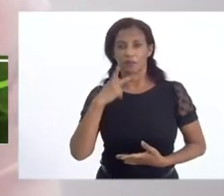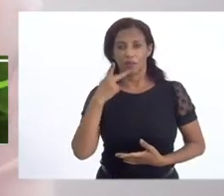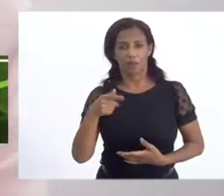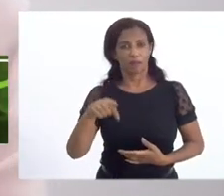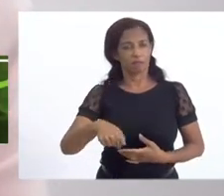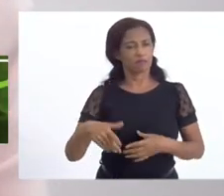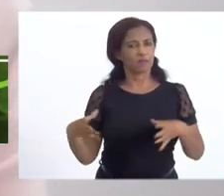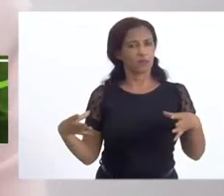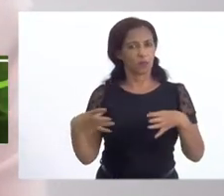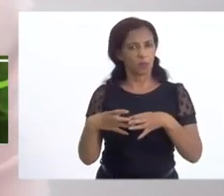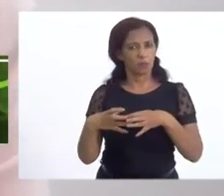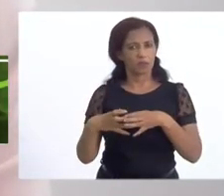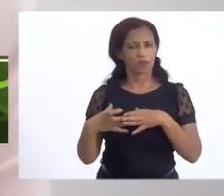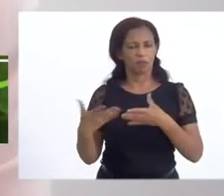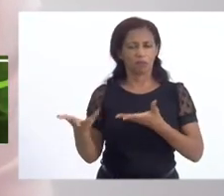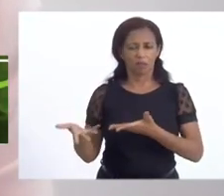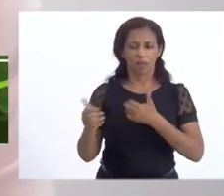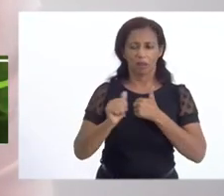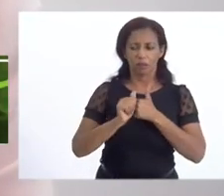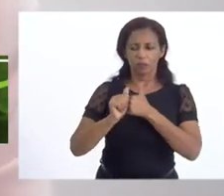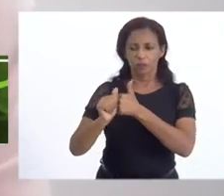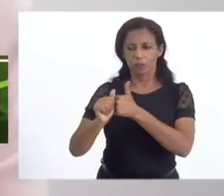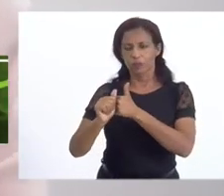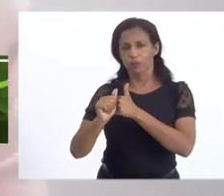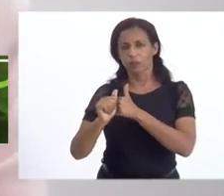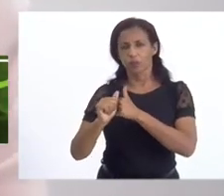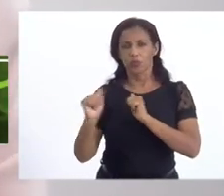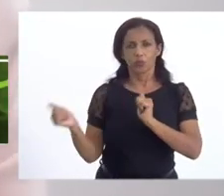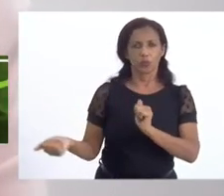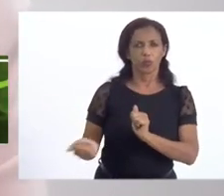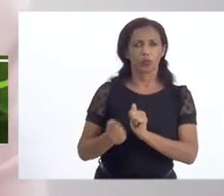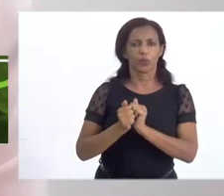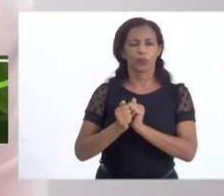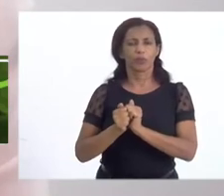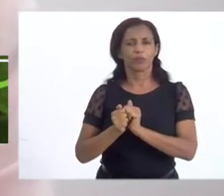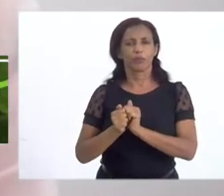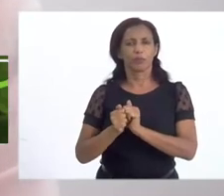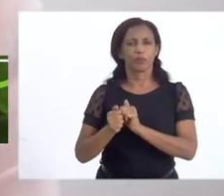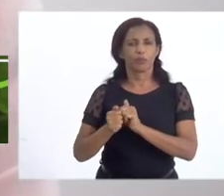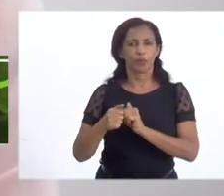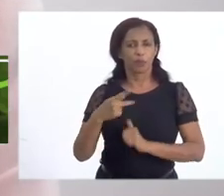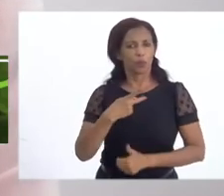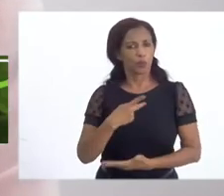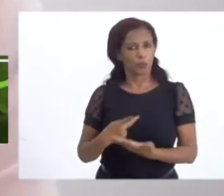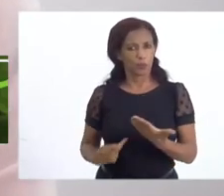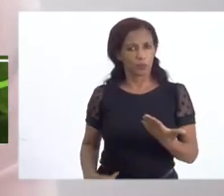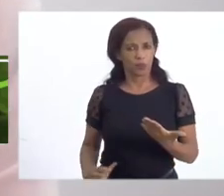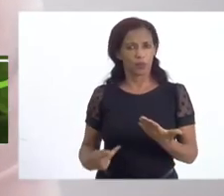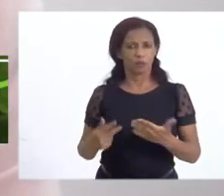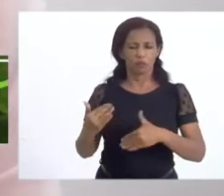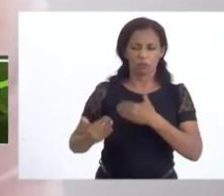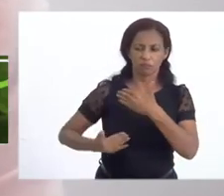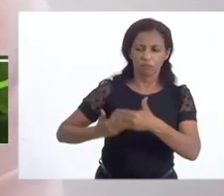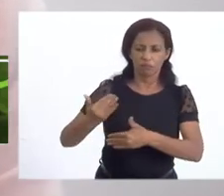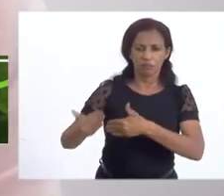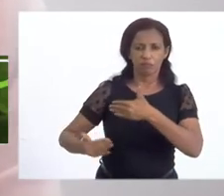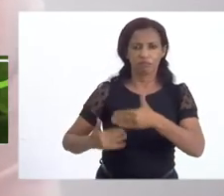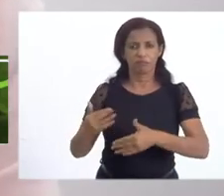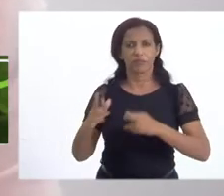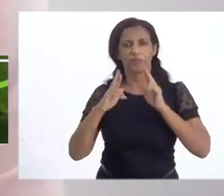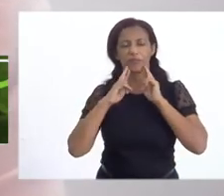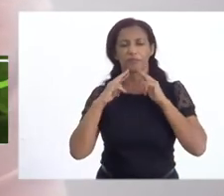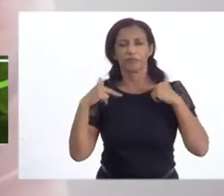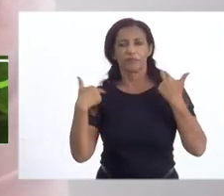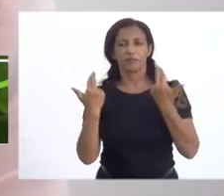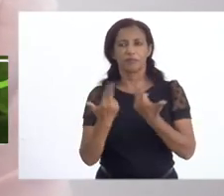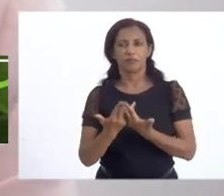esta comissão vai estar acompanhando, juntamente com Vossa Excelência, os desdobramentos desta